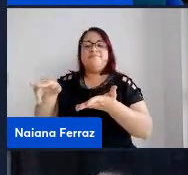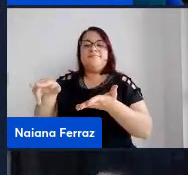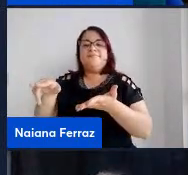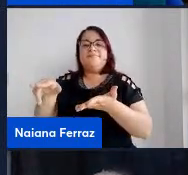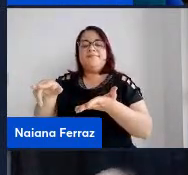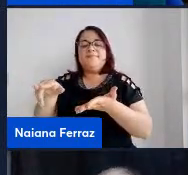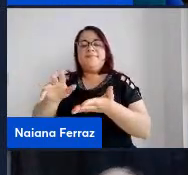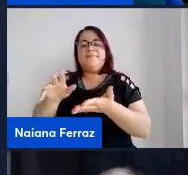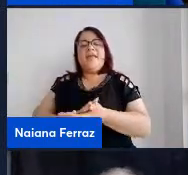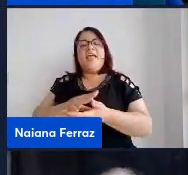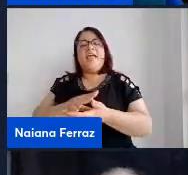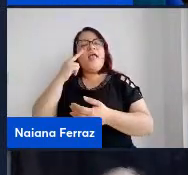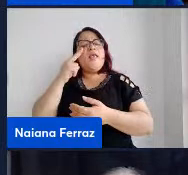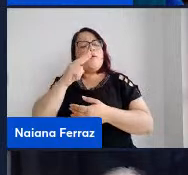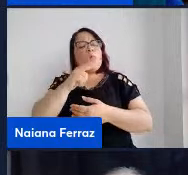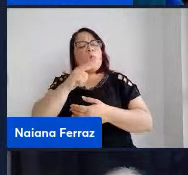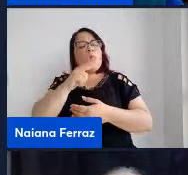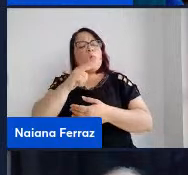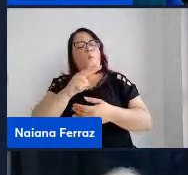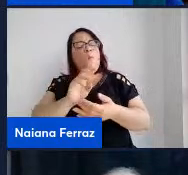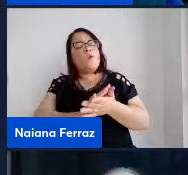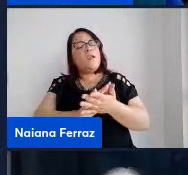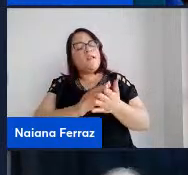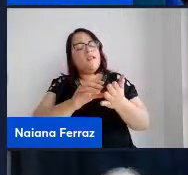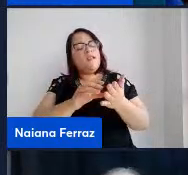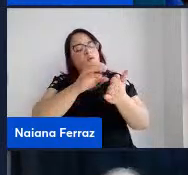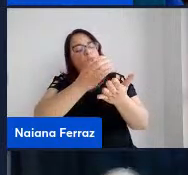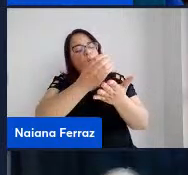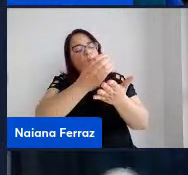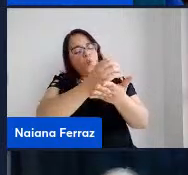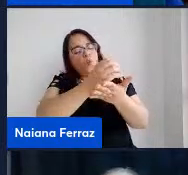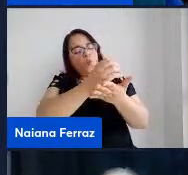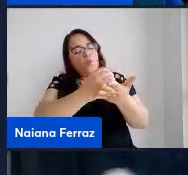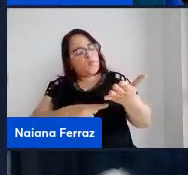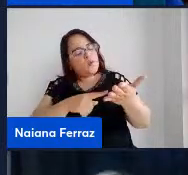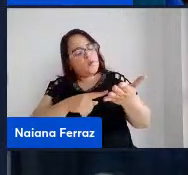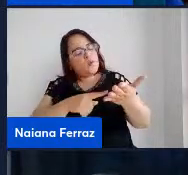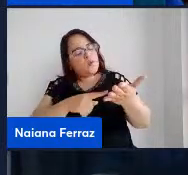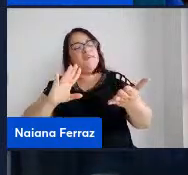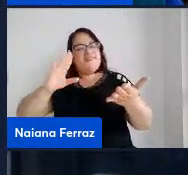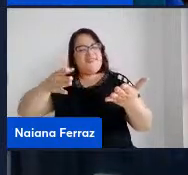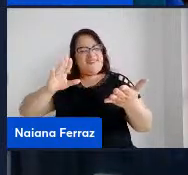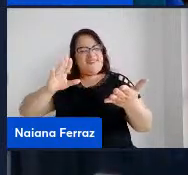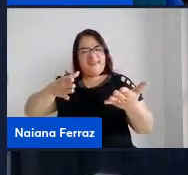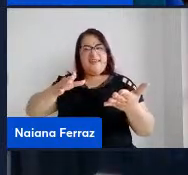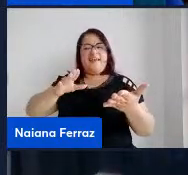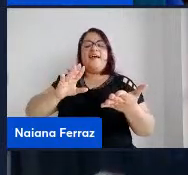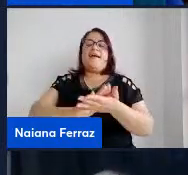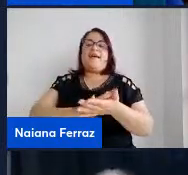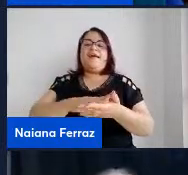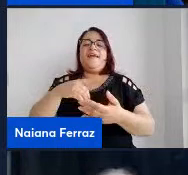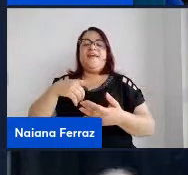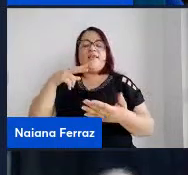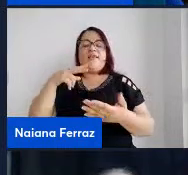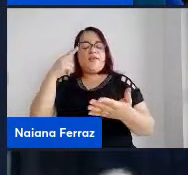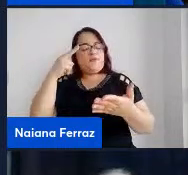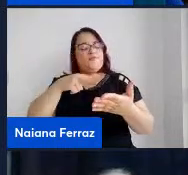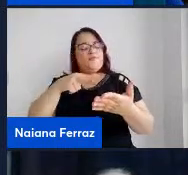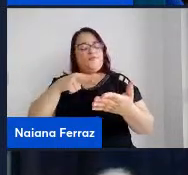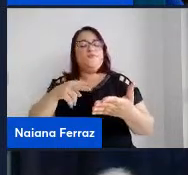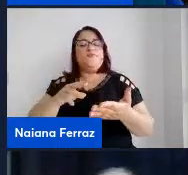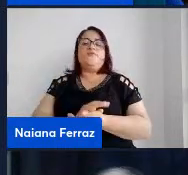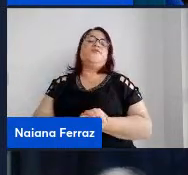dos participantes que já estão disponíveis na programação do evento, mas eu